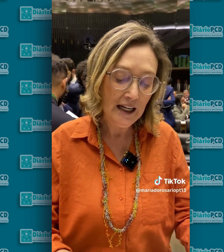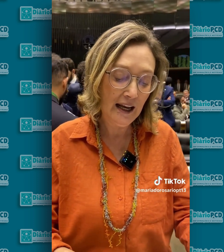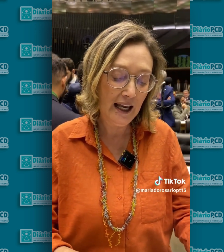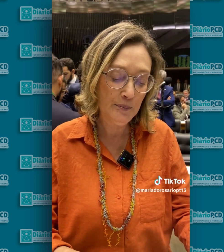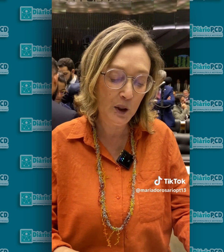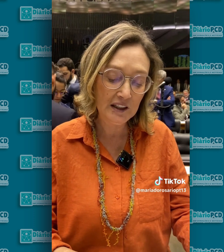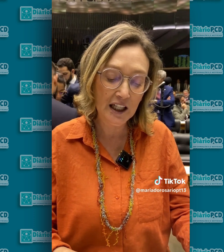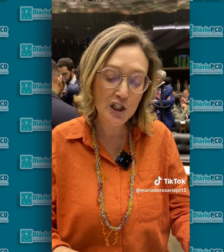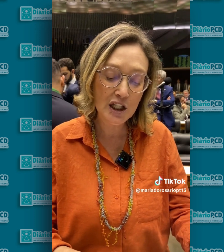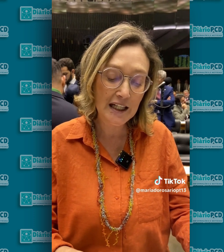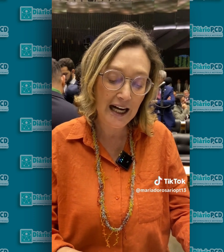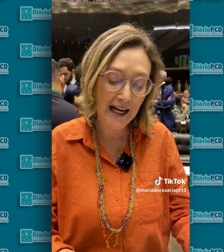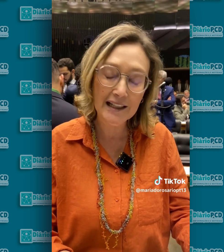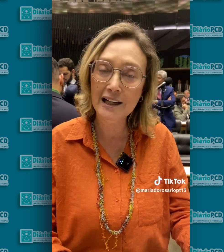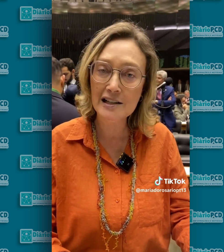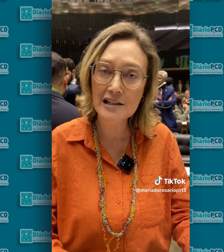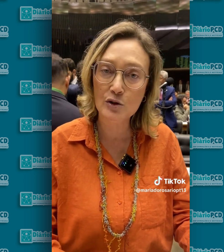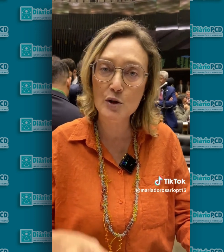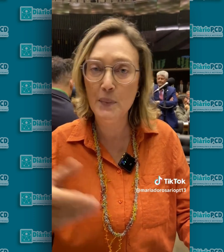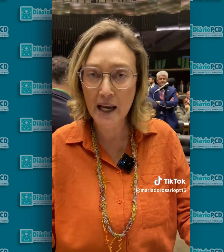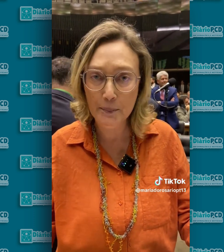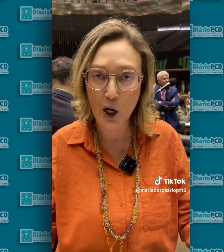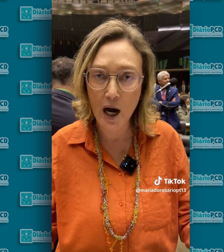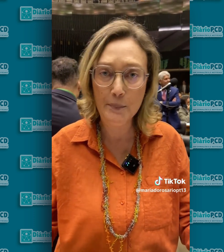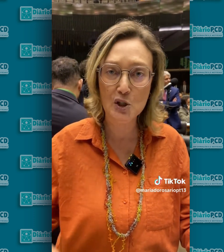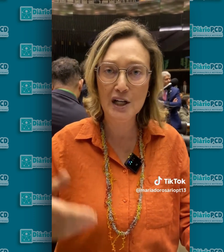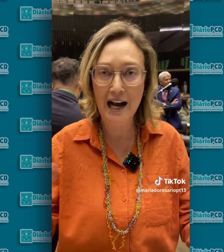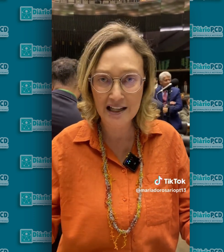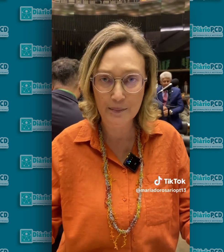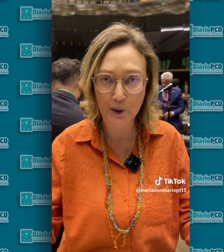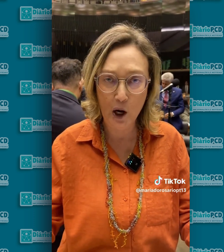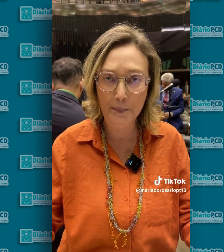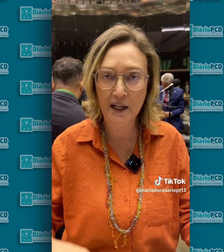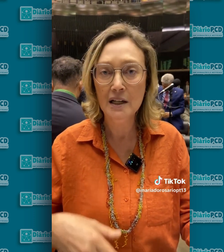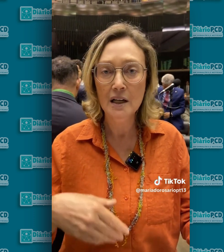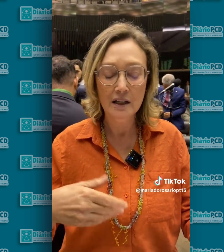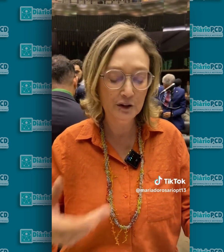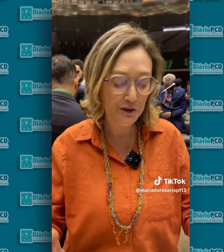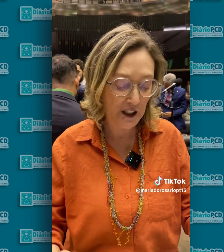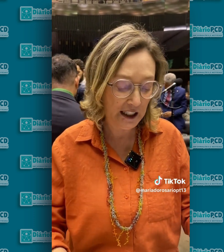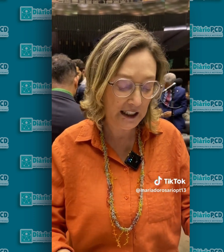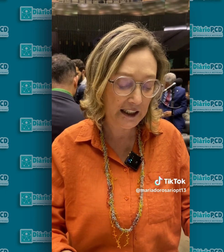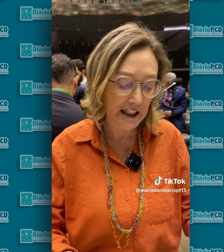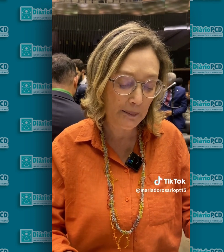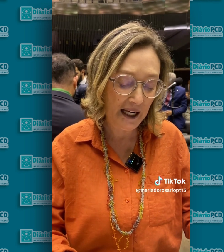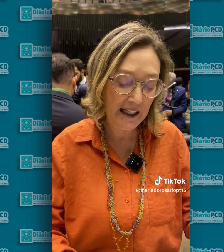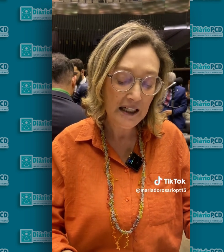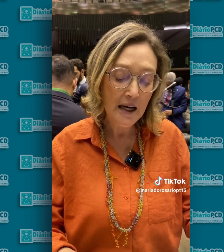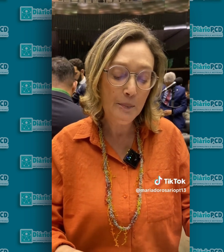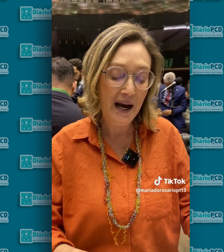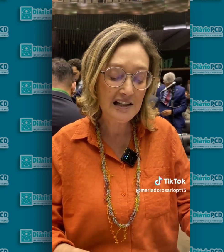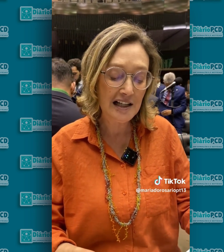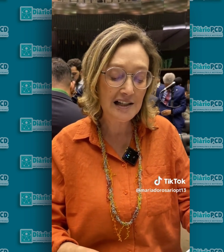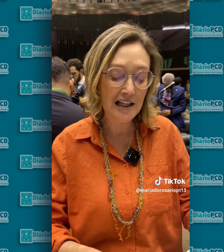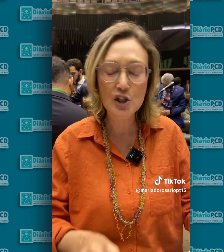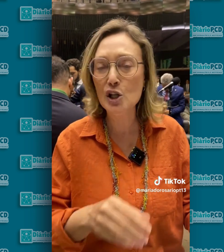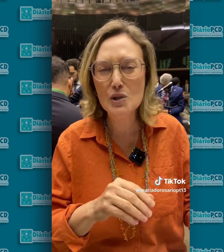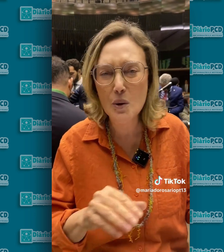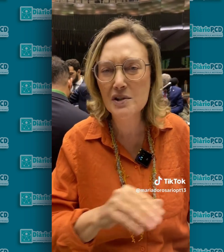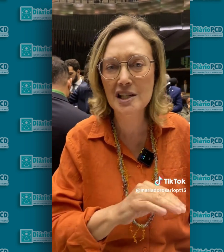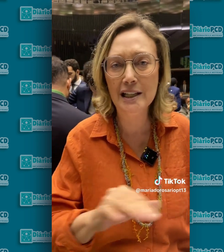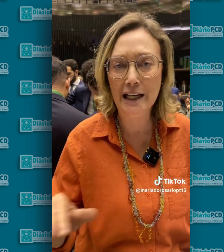realmente é importante que caia a questão de bem próprio, de casa própria, enfim, e também passa a